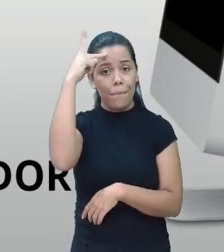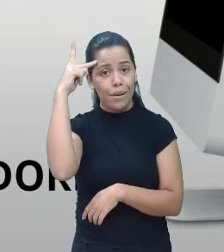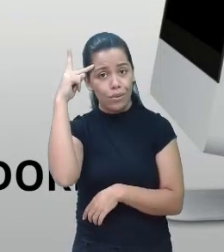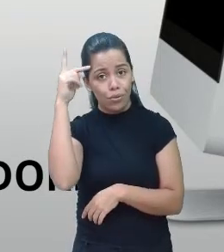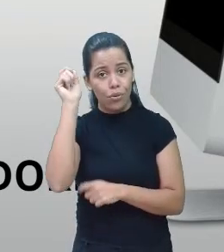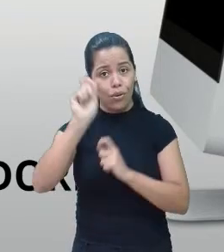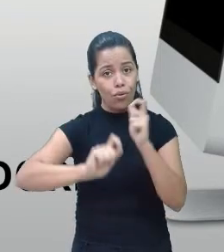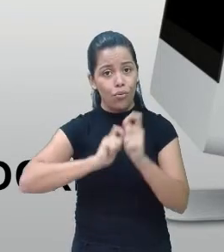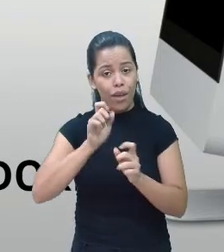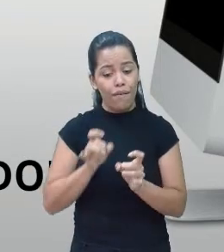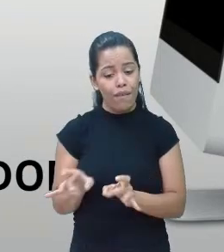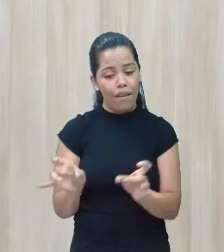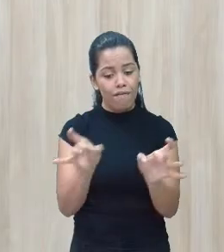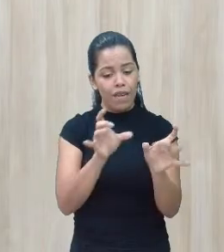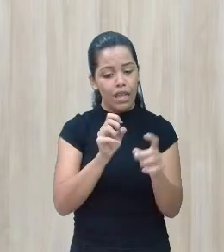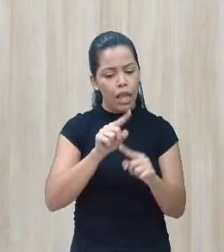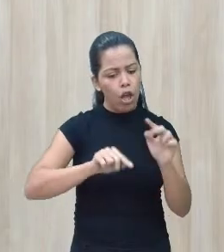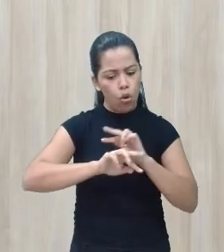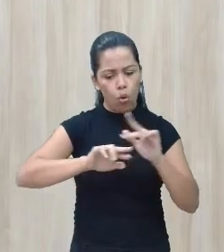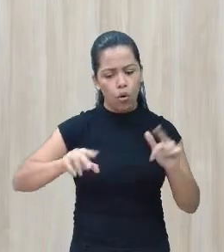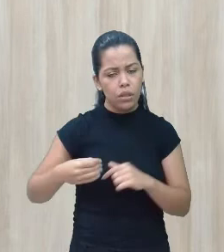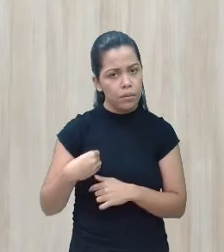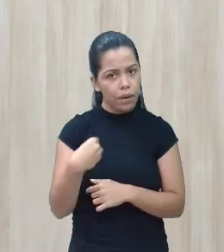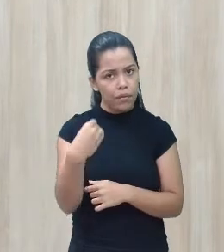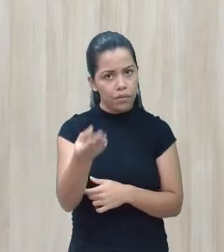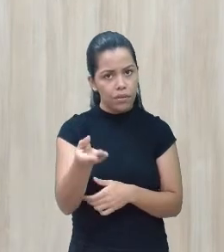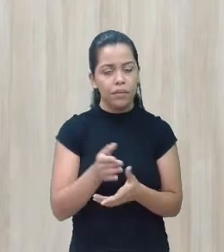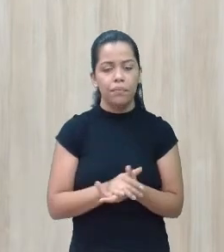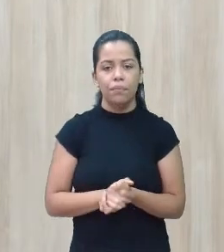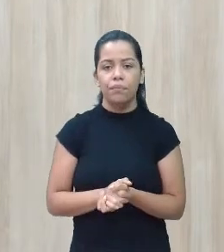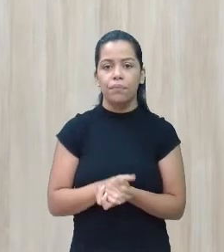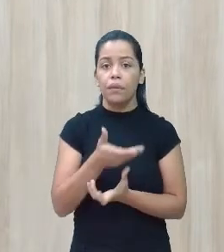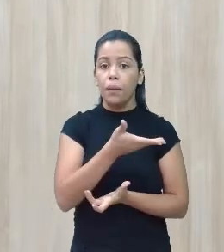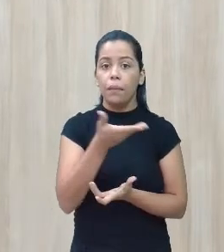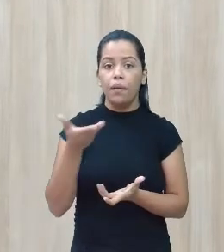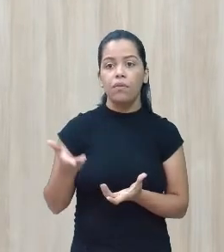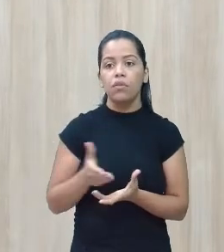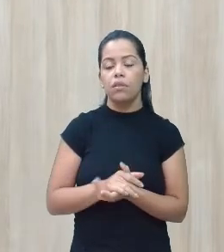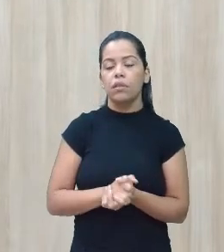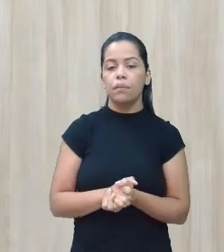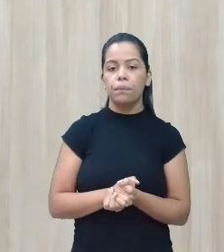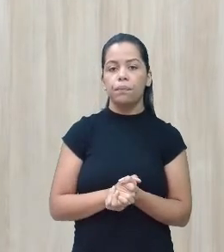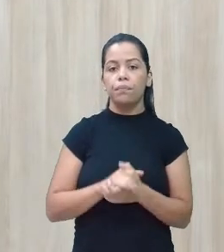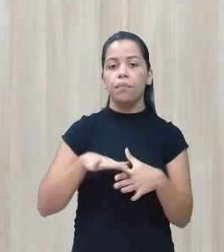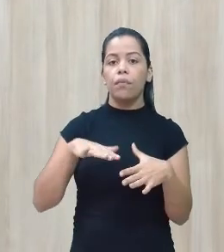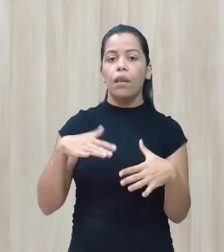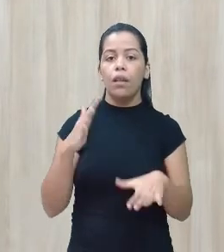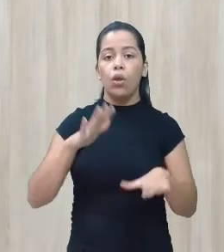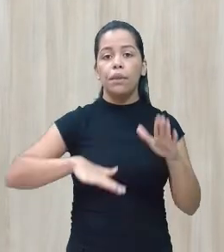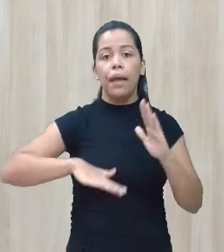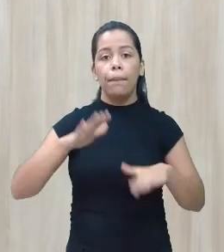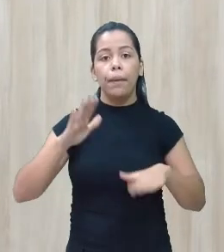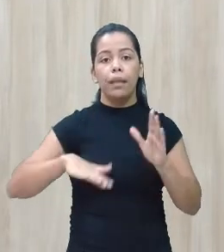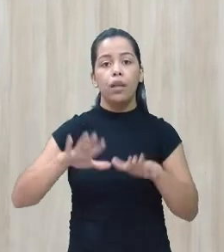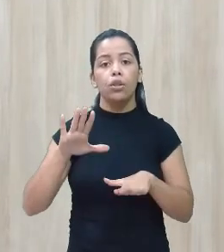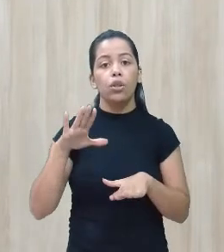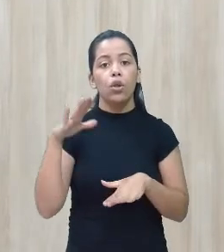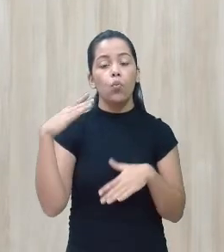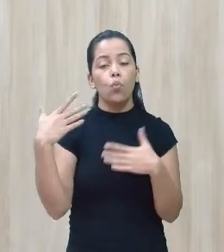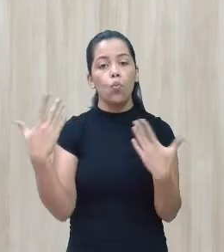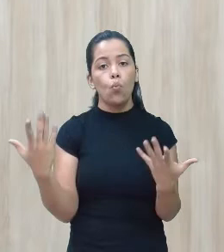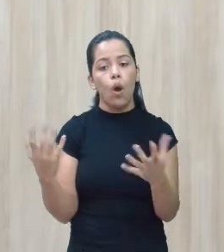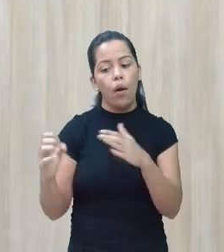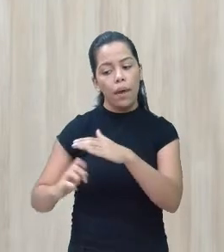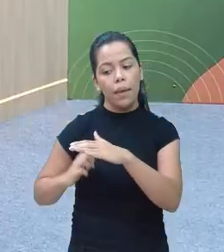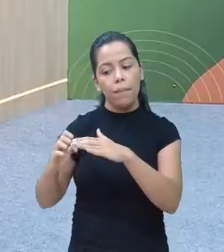vendedor digital. E influencia no consumo de determinados produtos a depender do patrocínio. Então, é como eu estava falando.